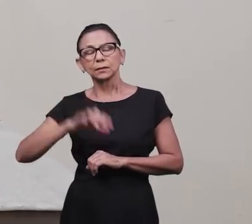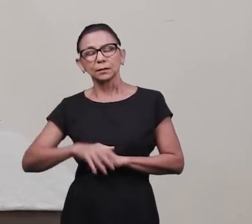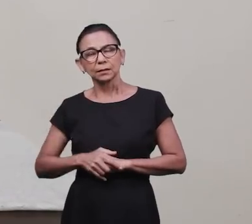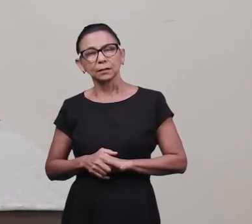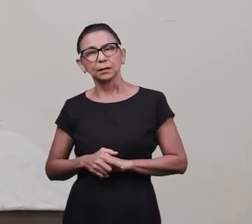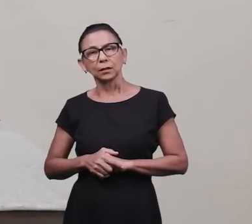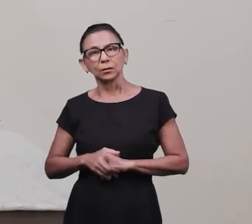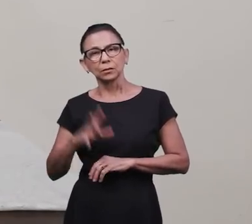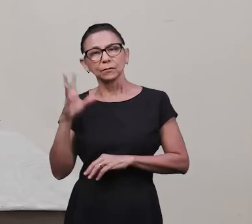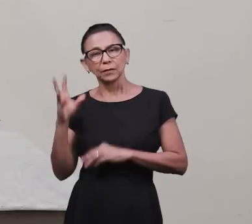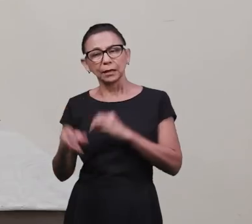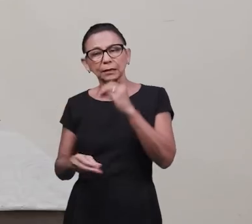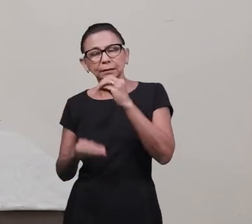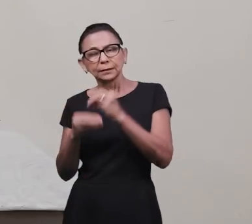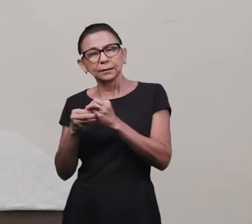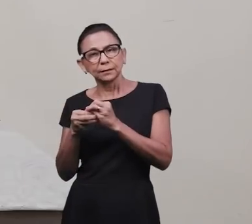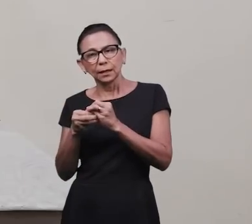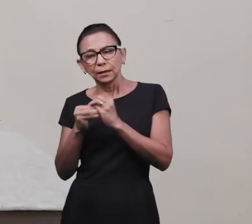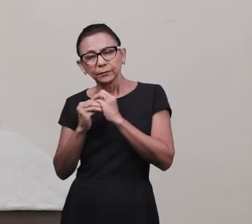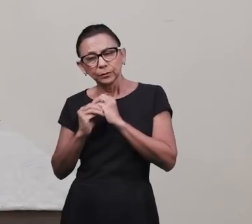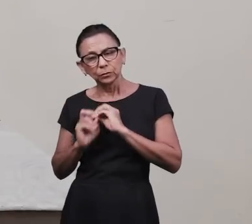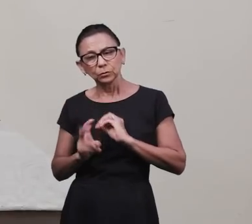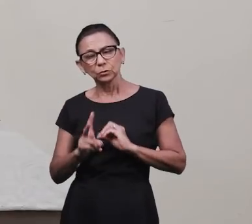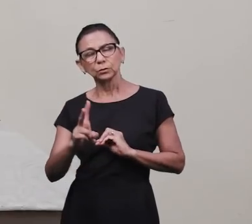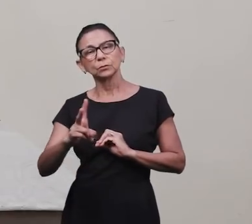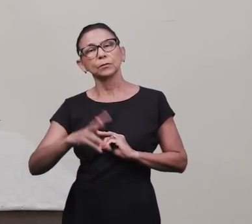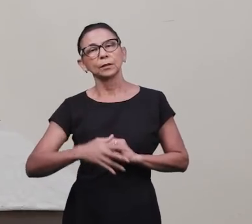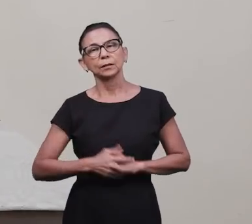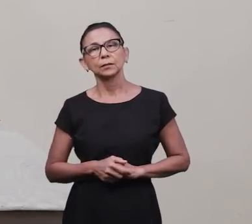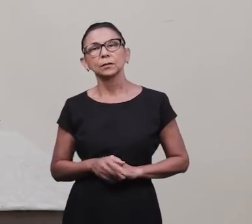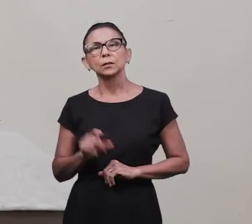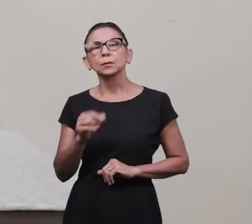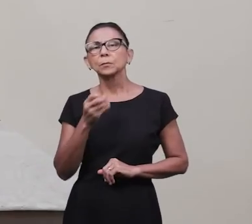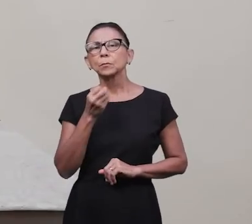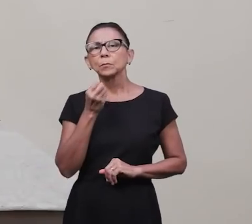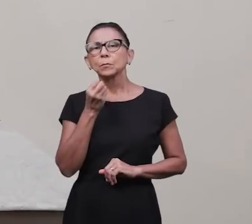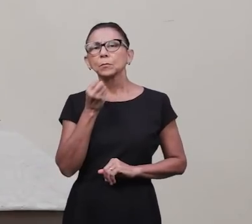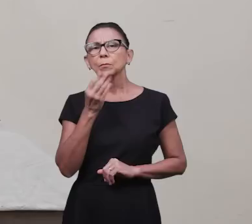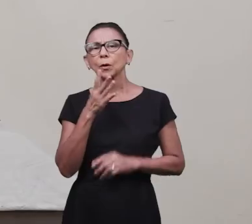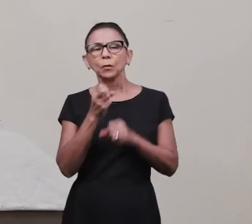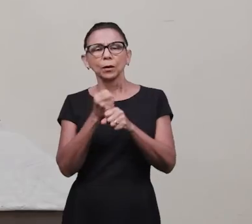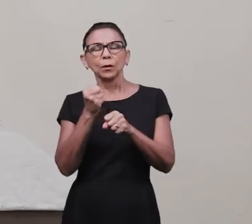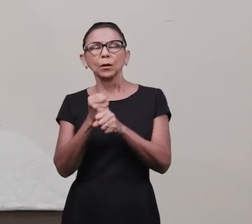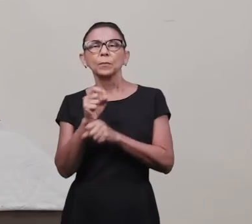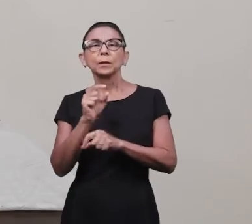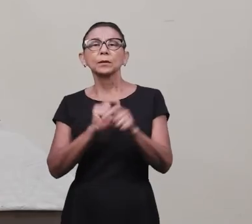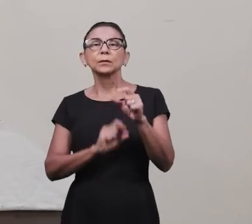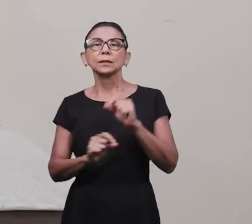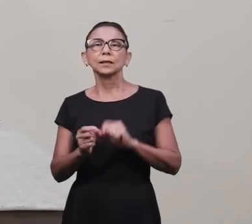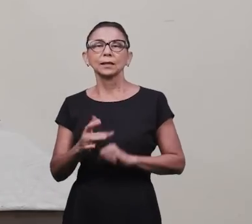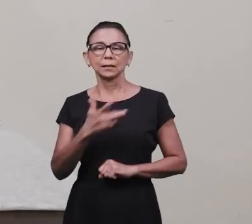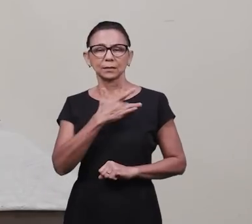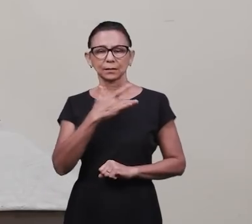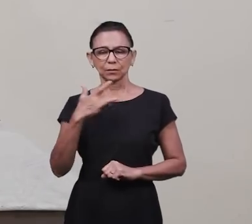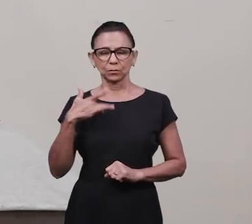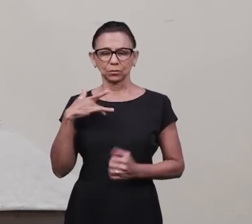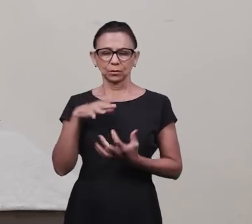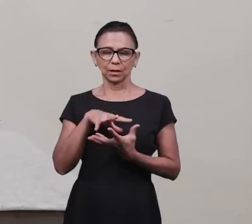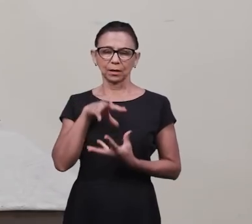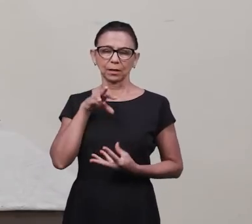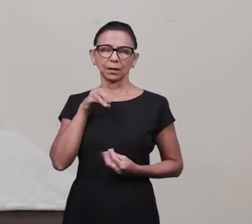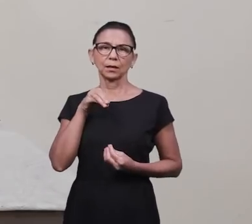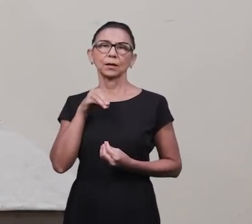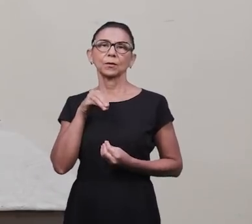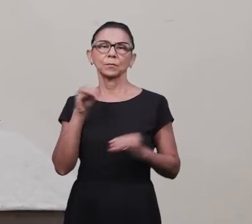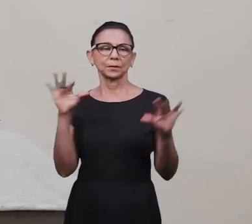boa obra na nossa vida. Por que ela é boa obra? Porque ela é a saúde da nossa alma. Essa boa obra